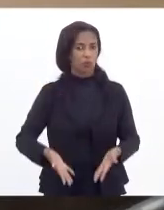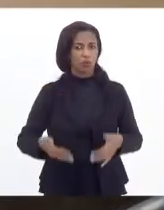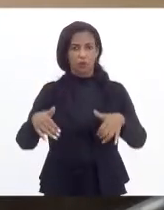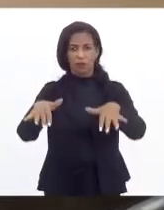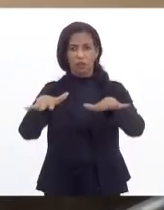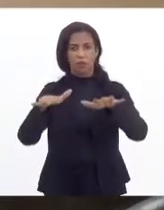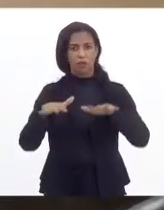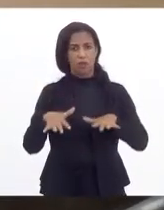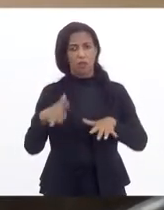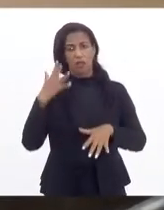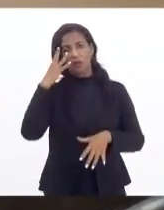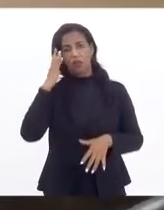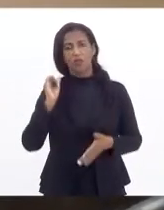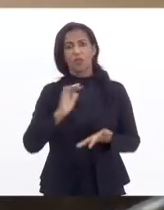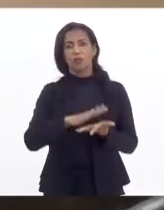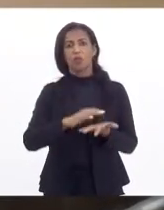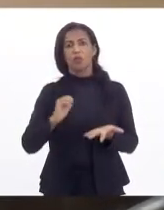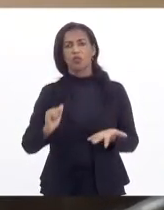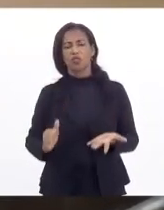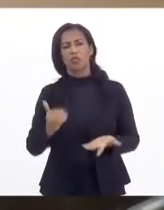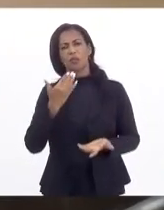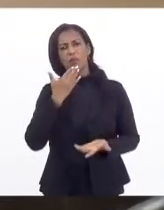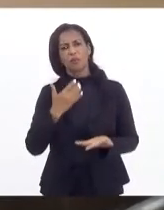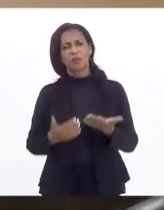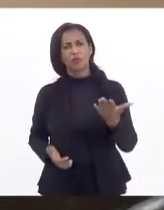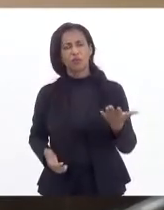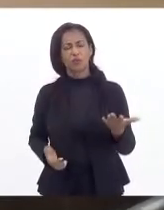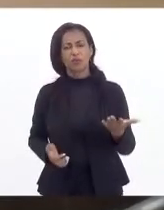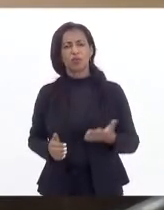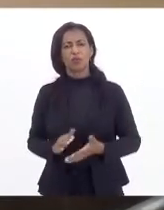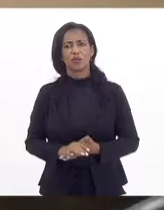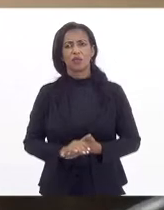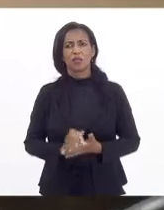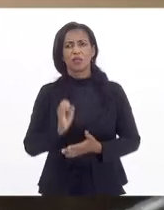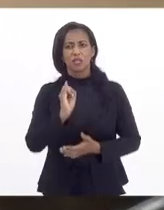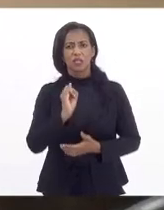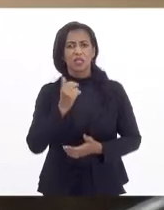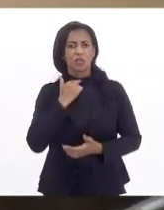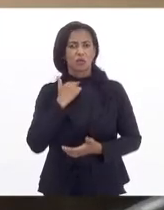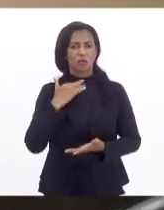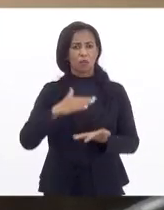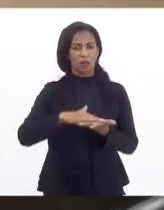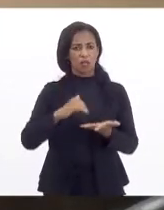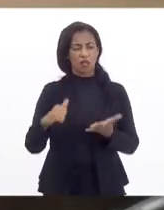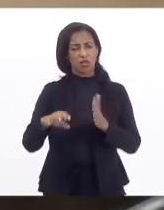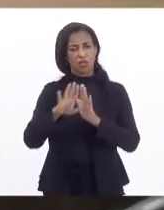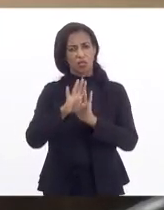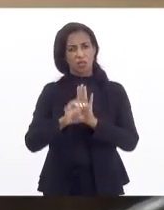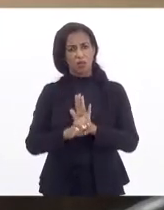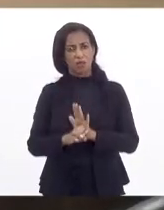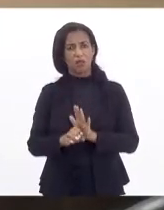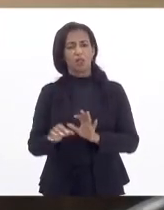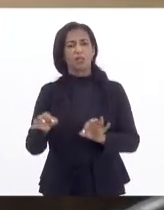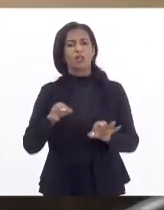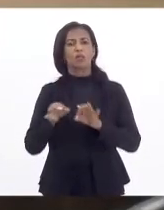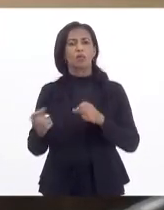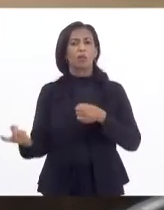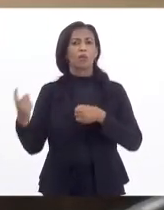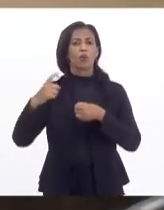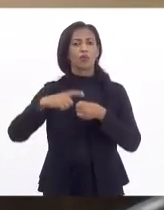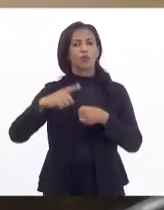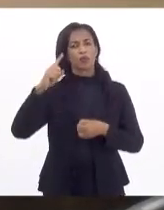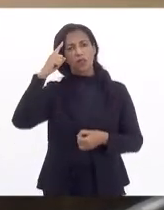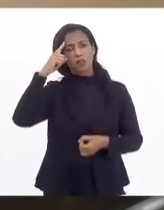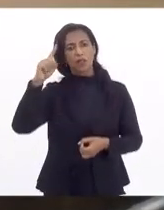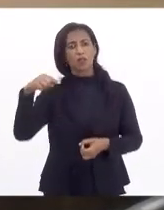plenário, não sei se vai ser possível retirar, mas queria pedir a Vossa Excelência que, se não for possível retirar essas emendas, se o projeto pode voltar na semana que